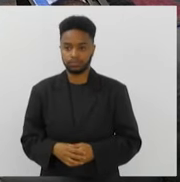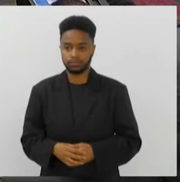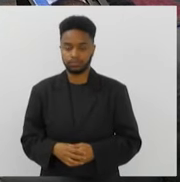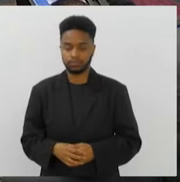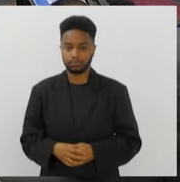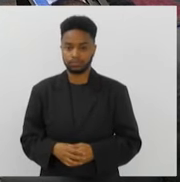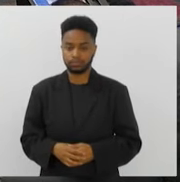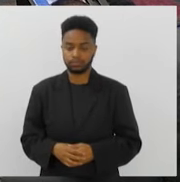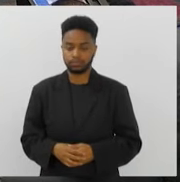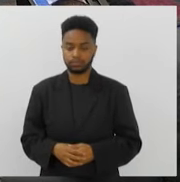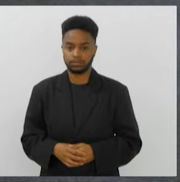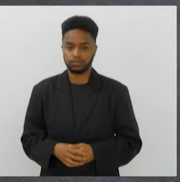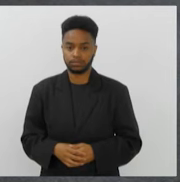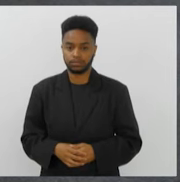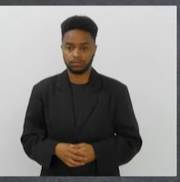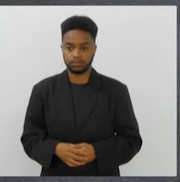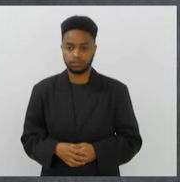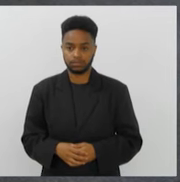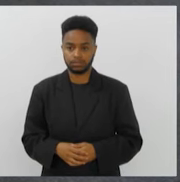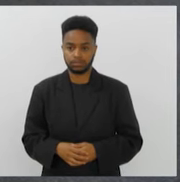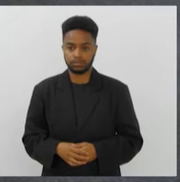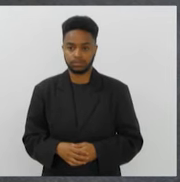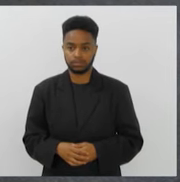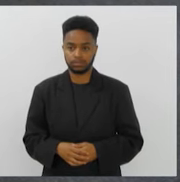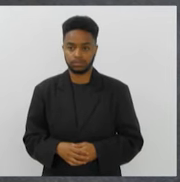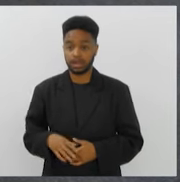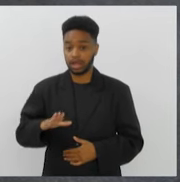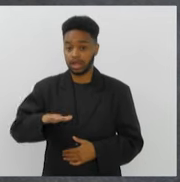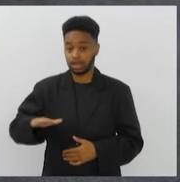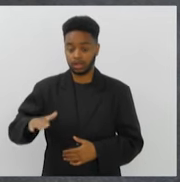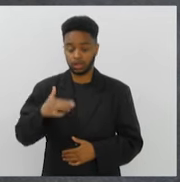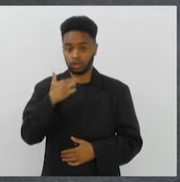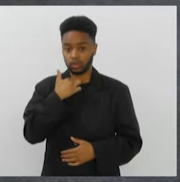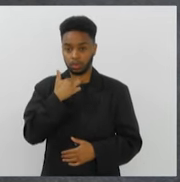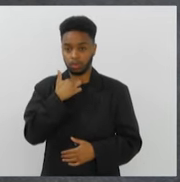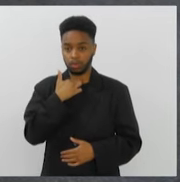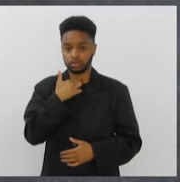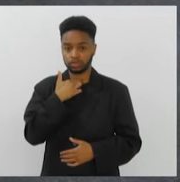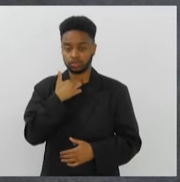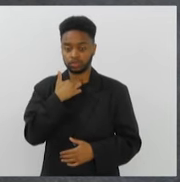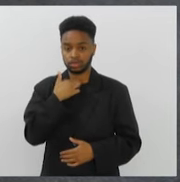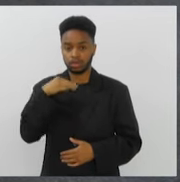as crianças não podem ser mutiladas.